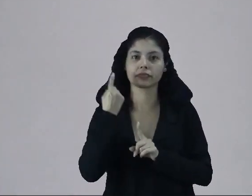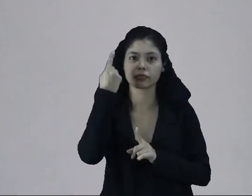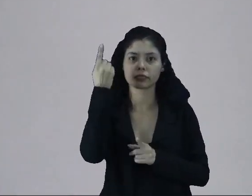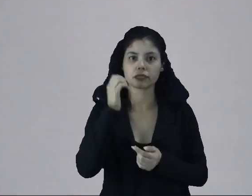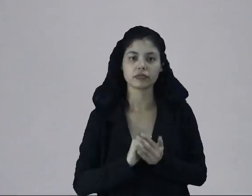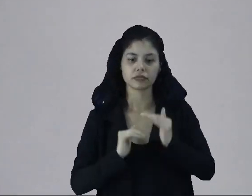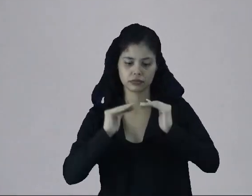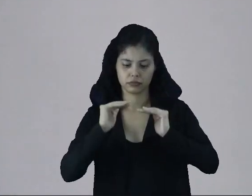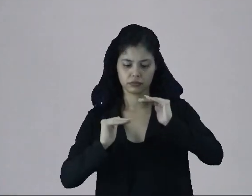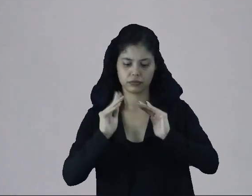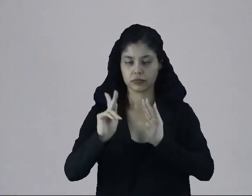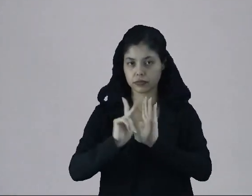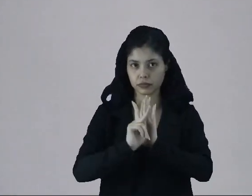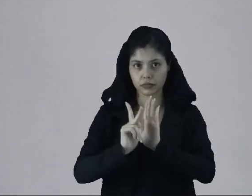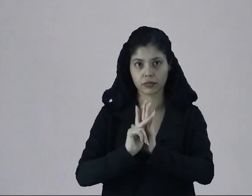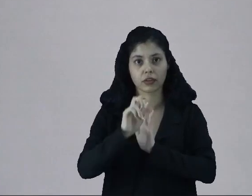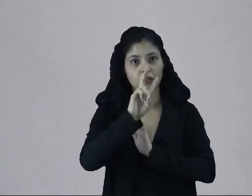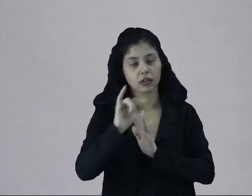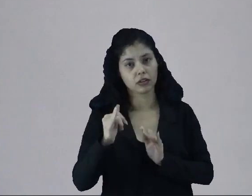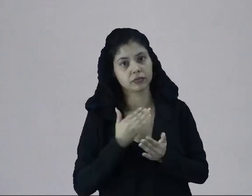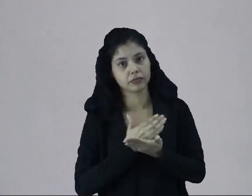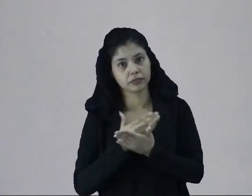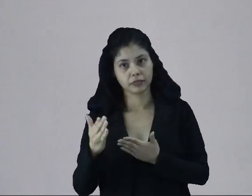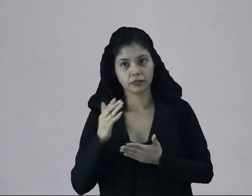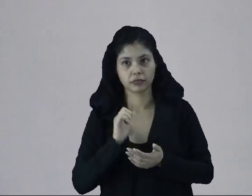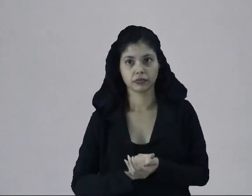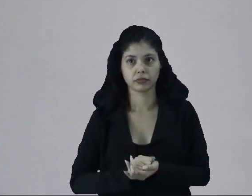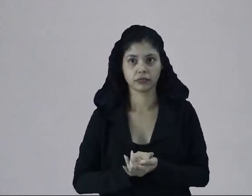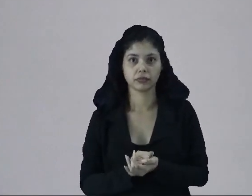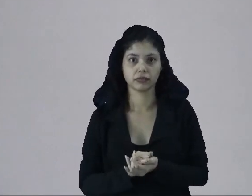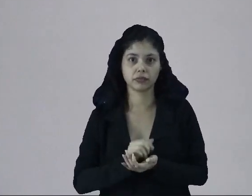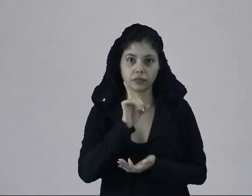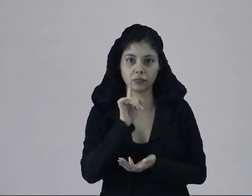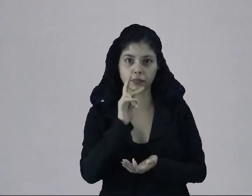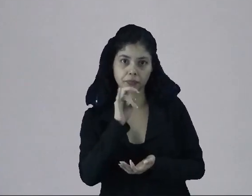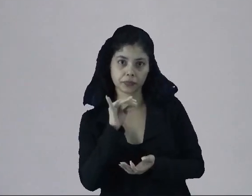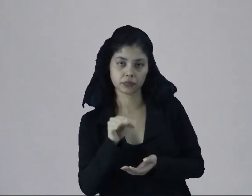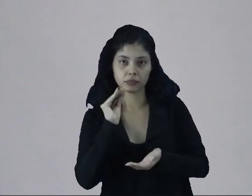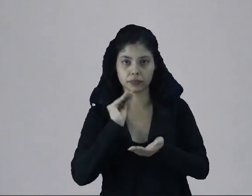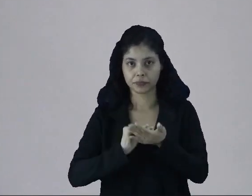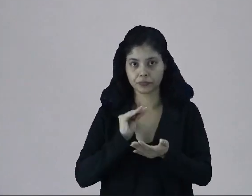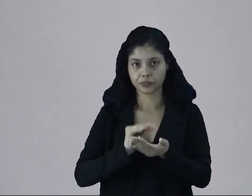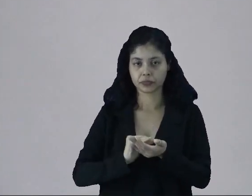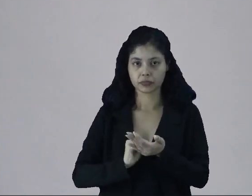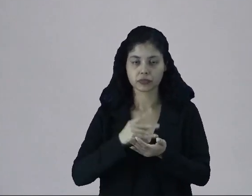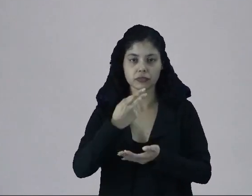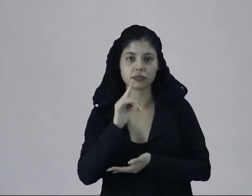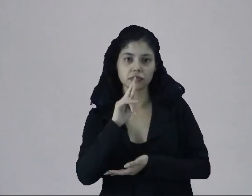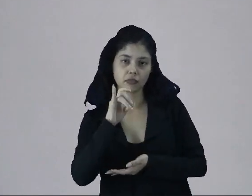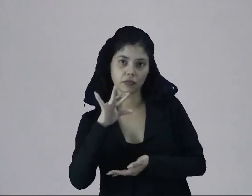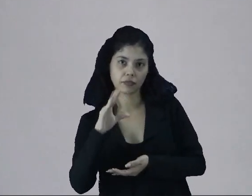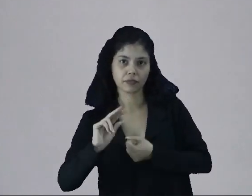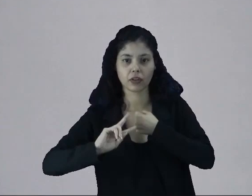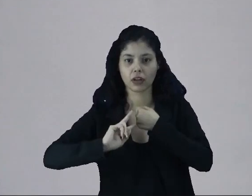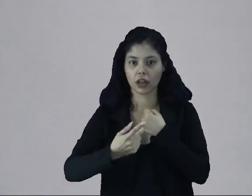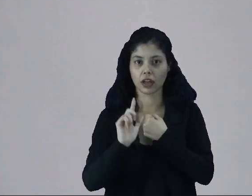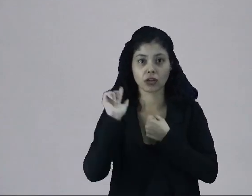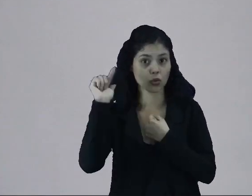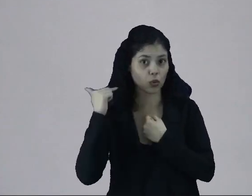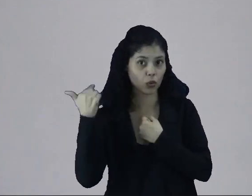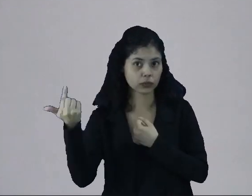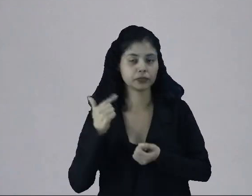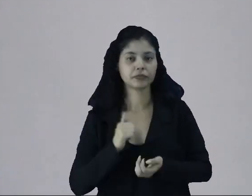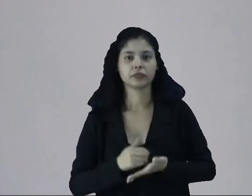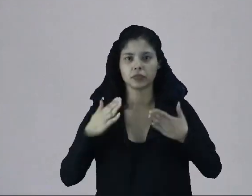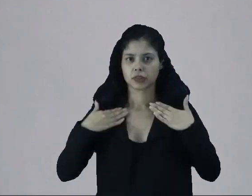seu equilíbrio ideal, aí você começa a ter, por exemplo, a desnaturação de proteínas e outras consequências pelas altas febres. Então, o teu